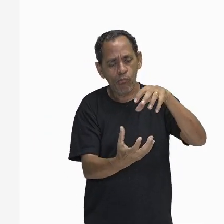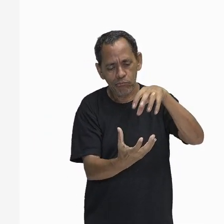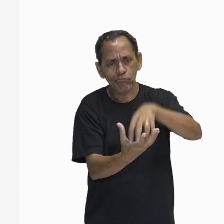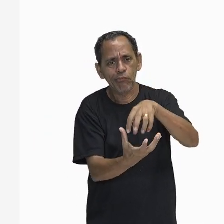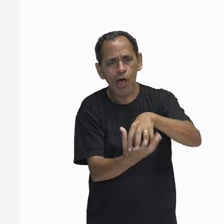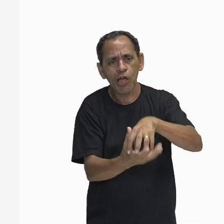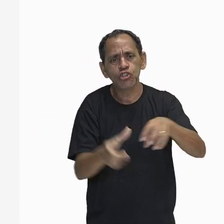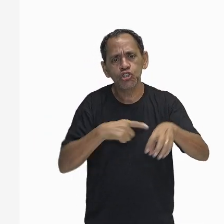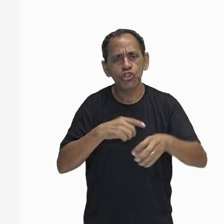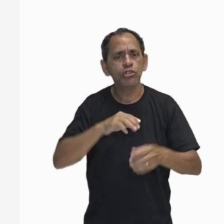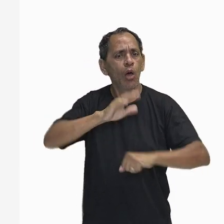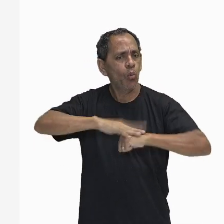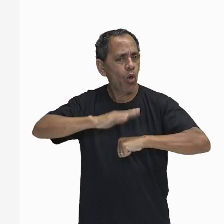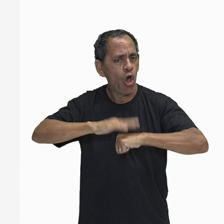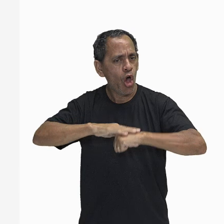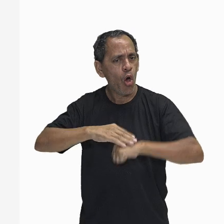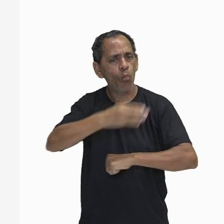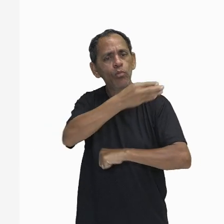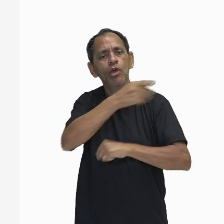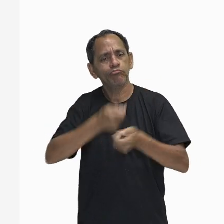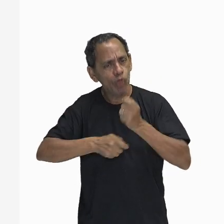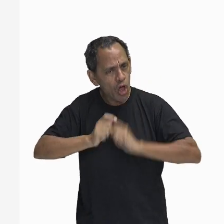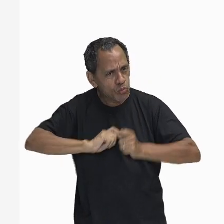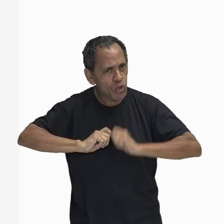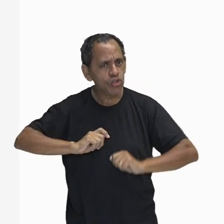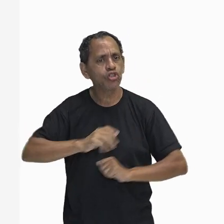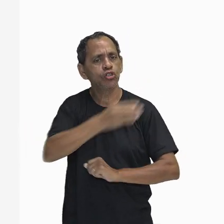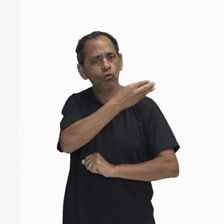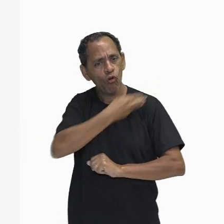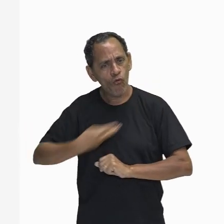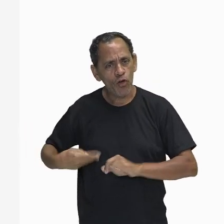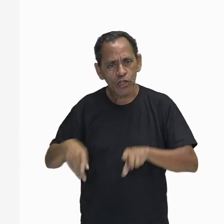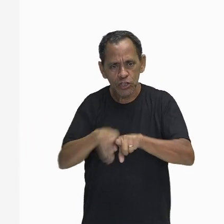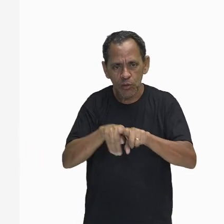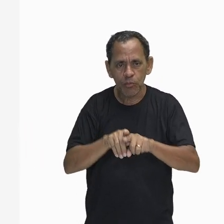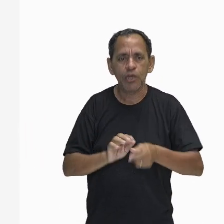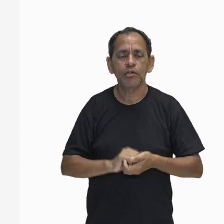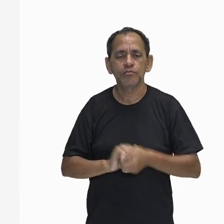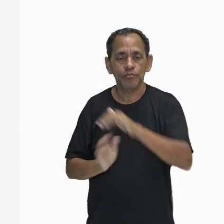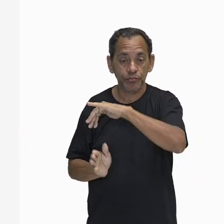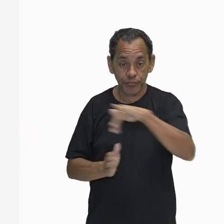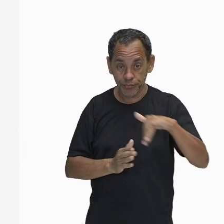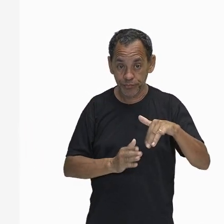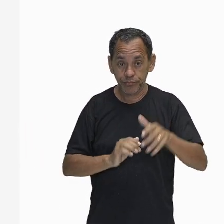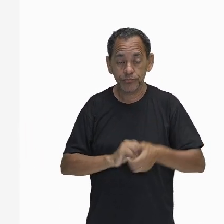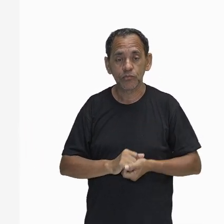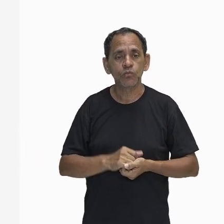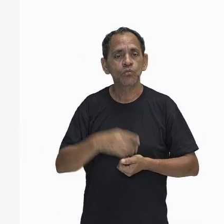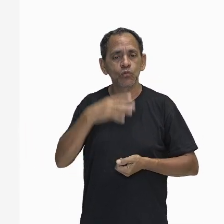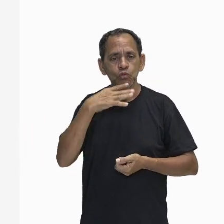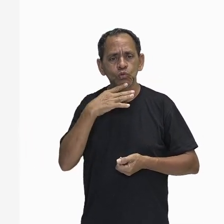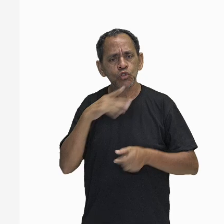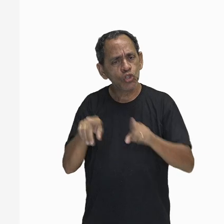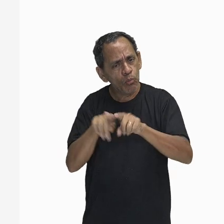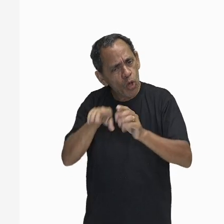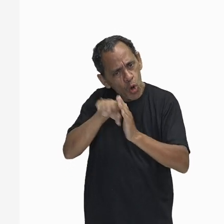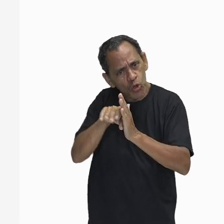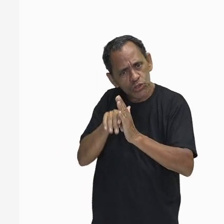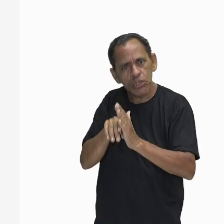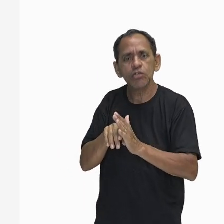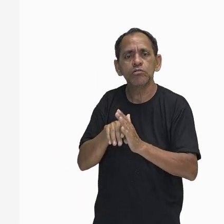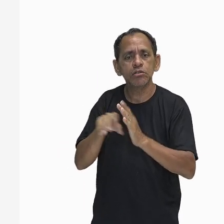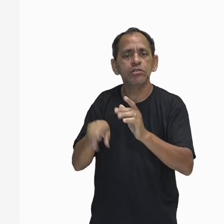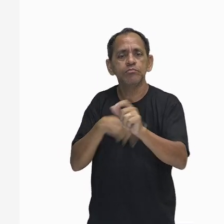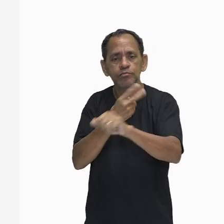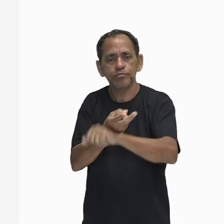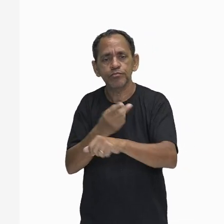administrativa. Daqui a pouco a gente vai chegar em relação às cidades-estados e vamos conhecer um pouquinho mais desse conceito,